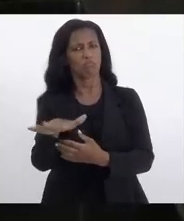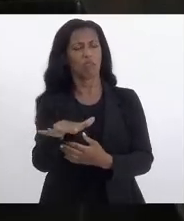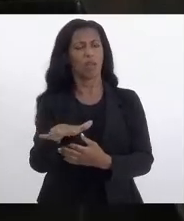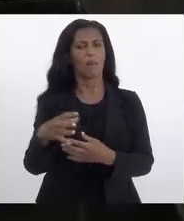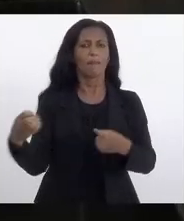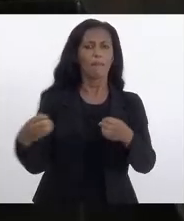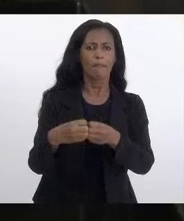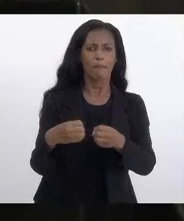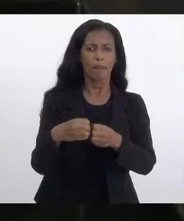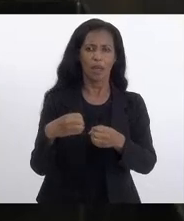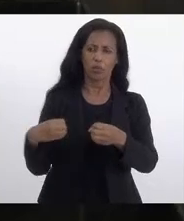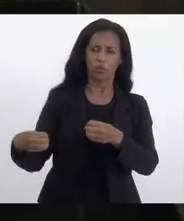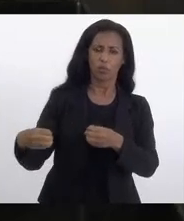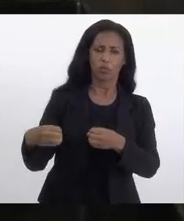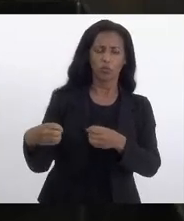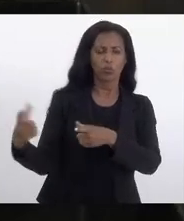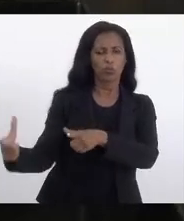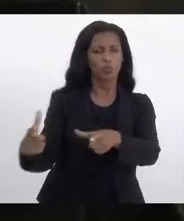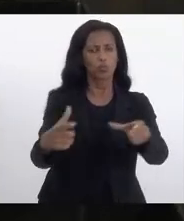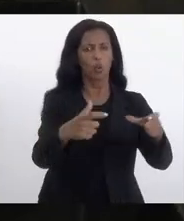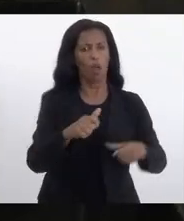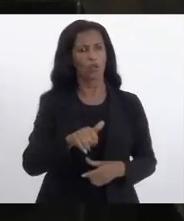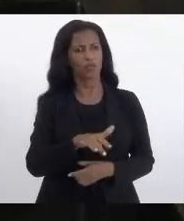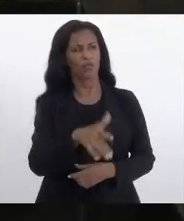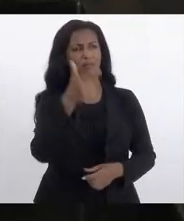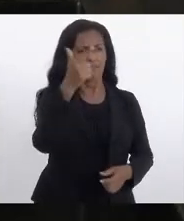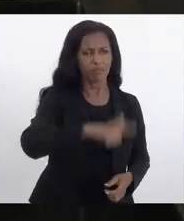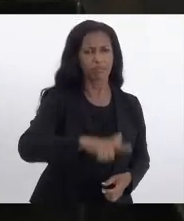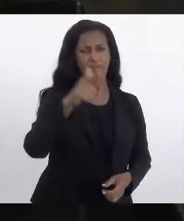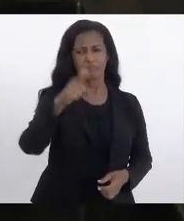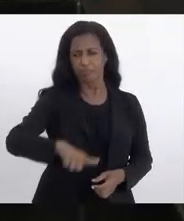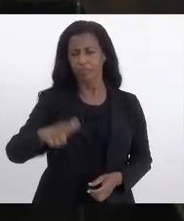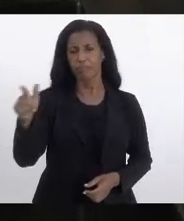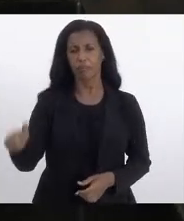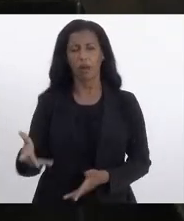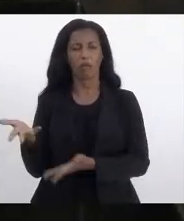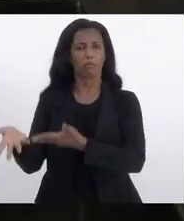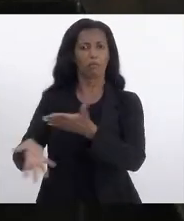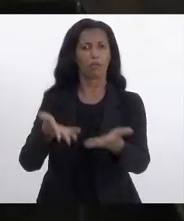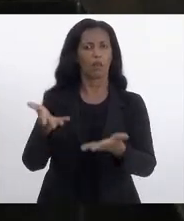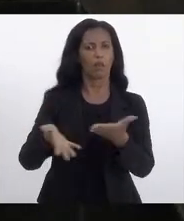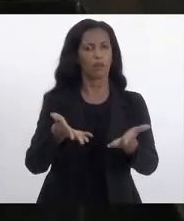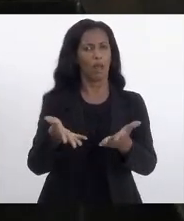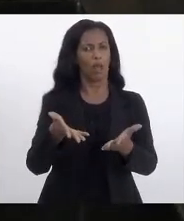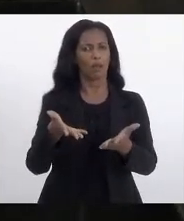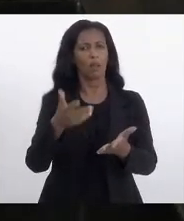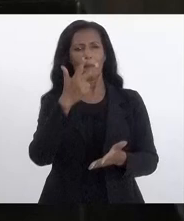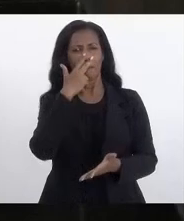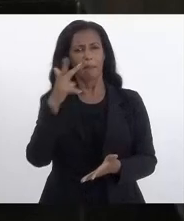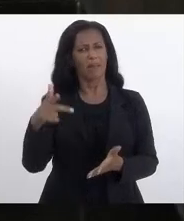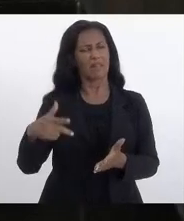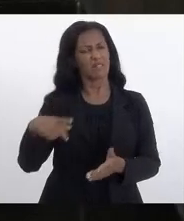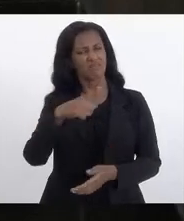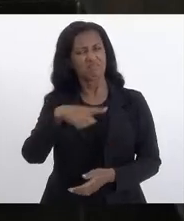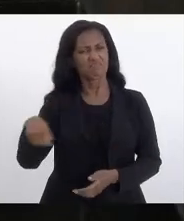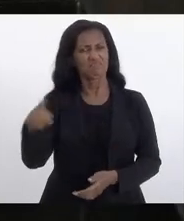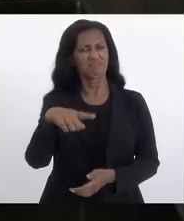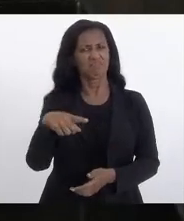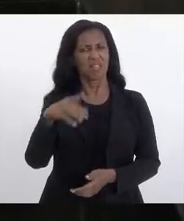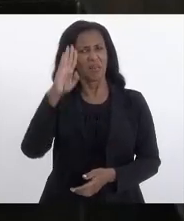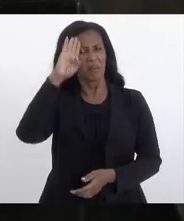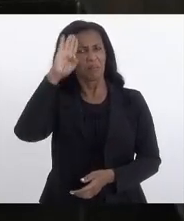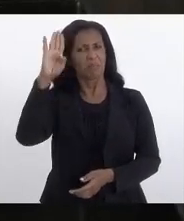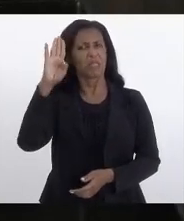de favela, dos territórios populares, sejam repetidamente tratadas como sendo aprioristicamente criminosas, como sendo